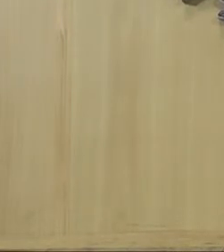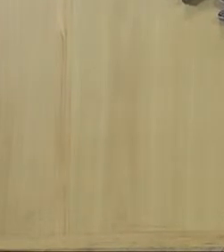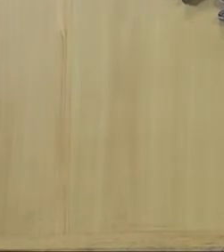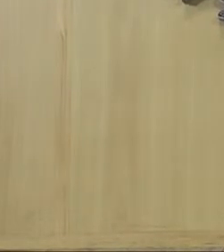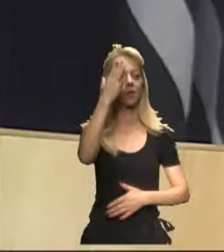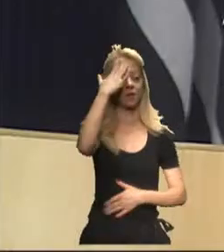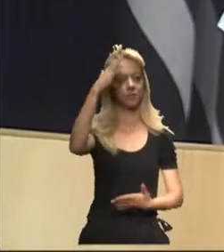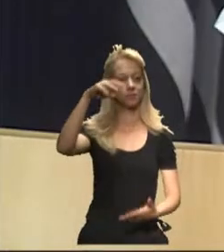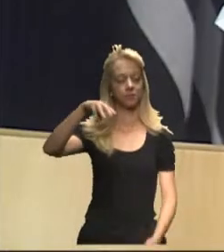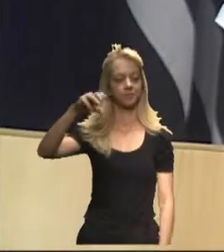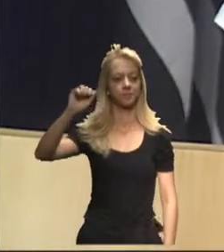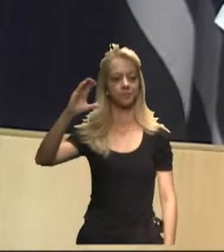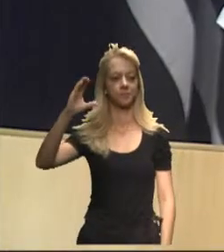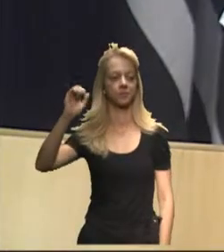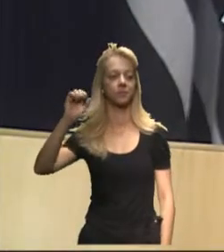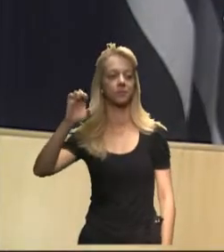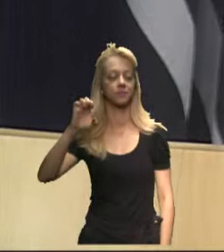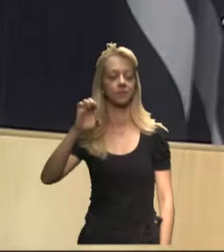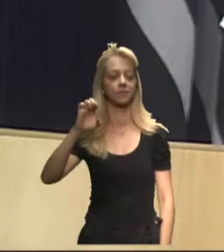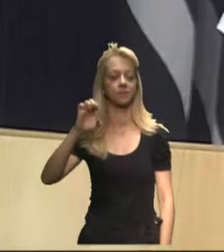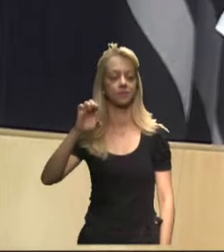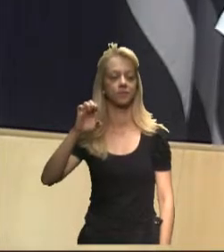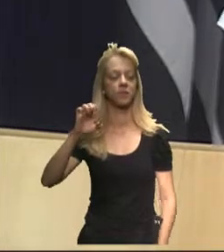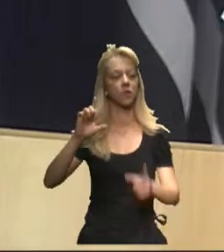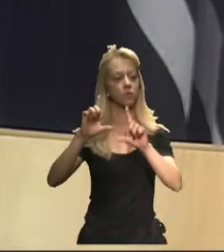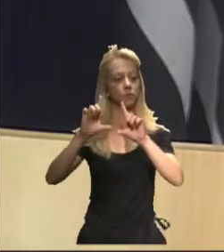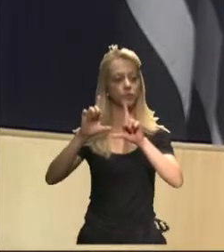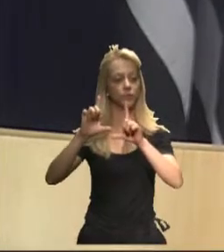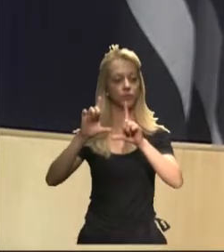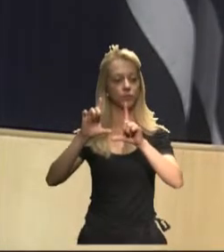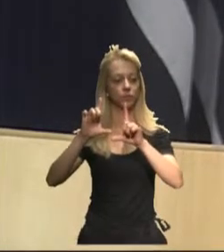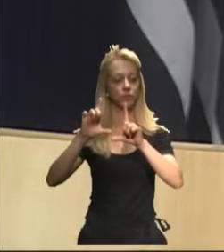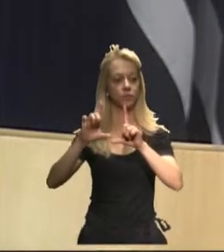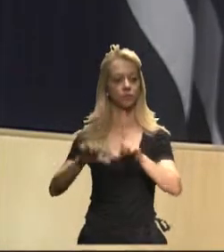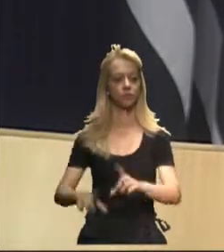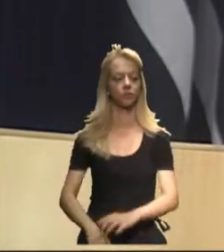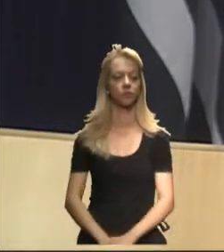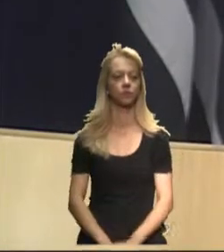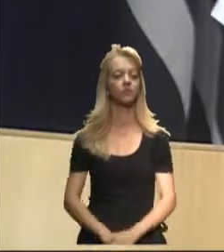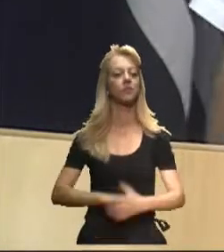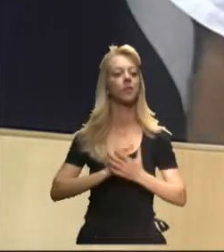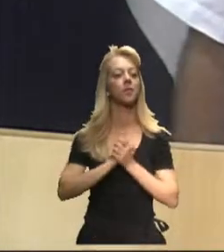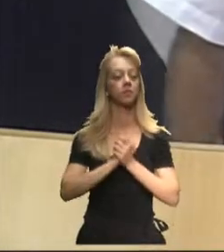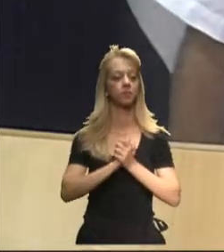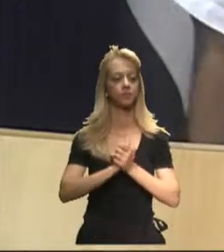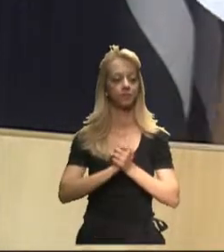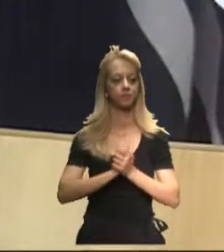esportes. Parabéns pela condução da secretaria, parabéns ao voleibol campeão paulista, parabéns ao handebol, que é uma